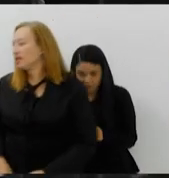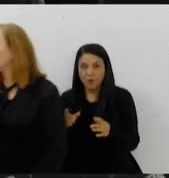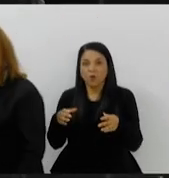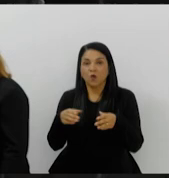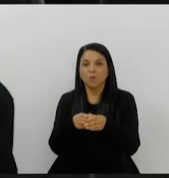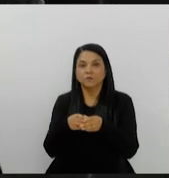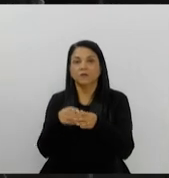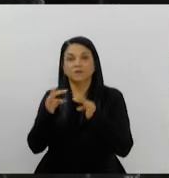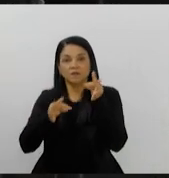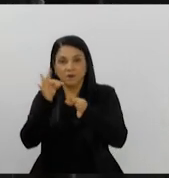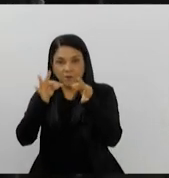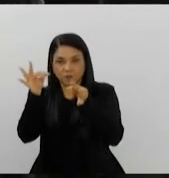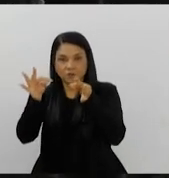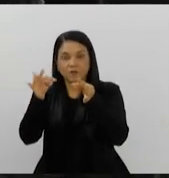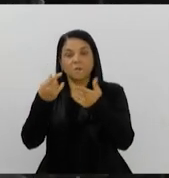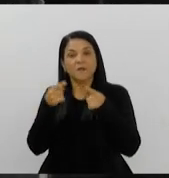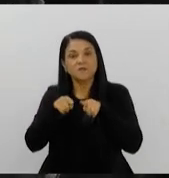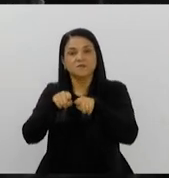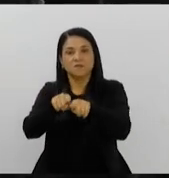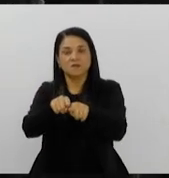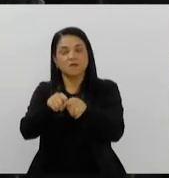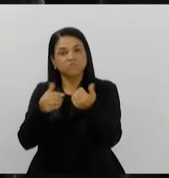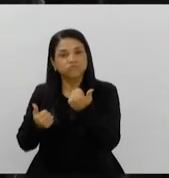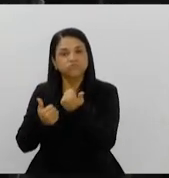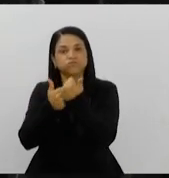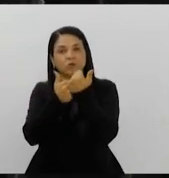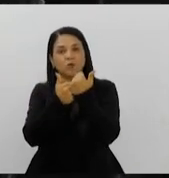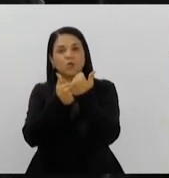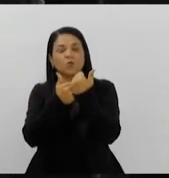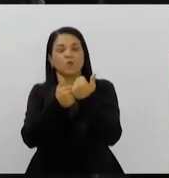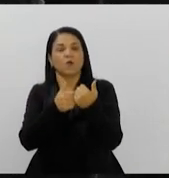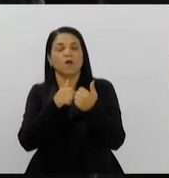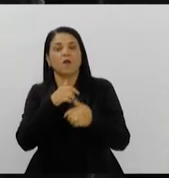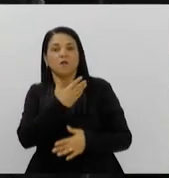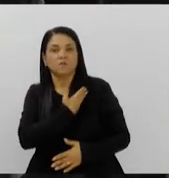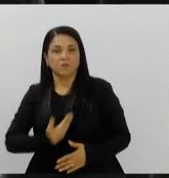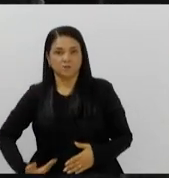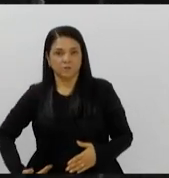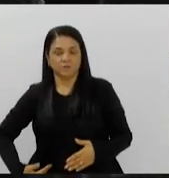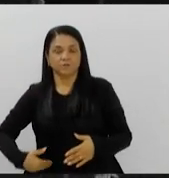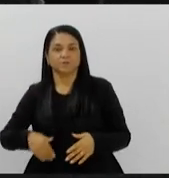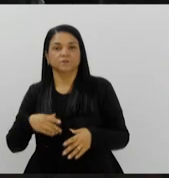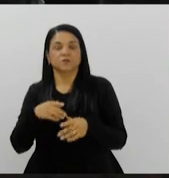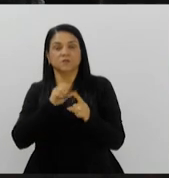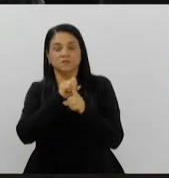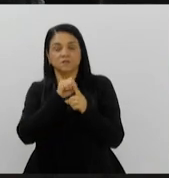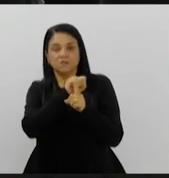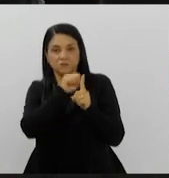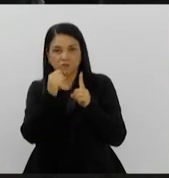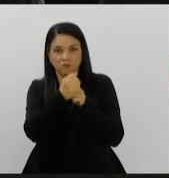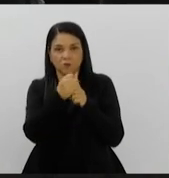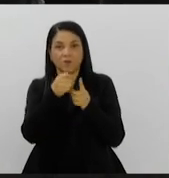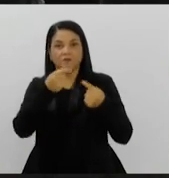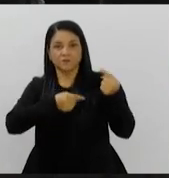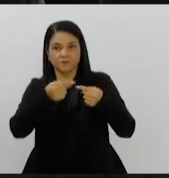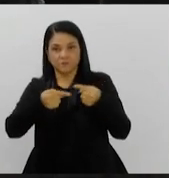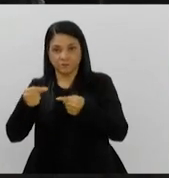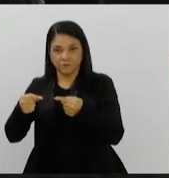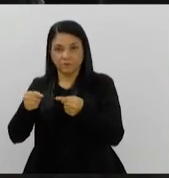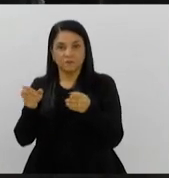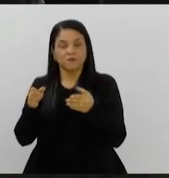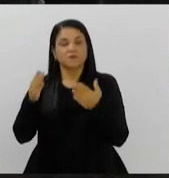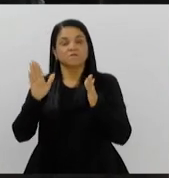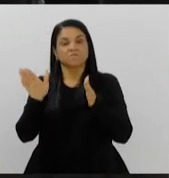que mantenham parceria de cooperação com a rede pública de assistência social. Em discussão, não havendo quem queira